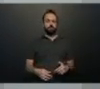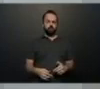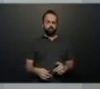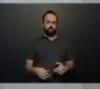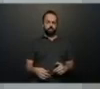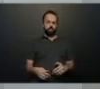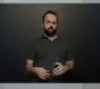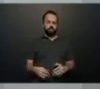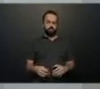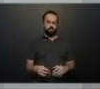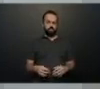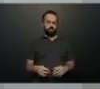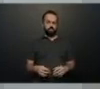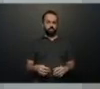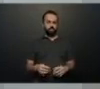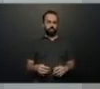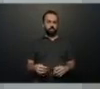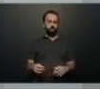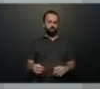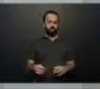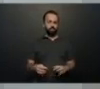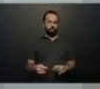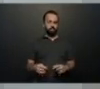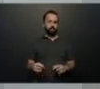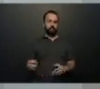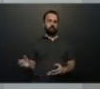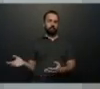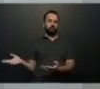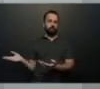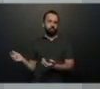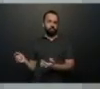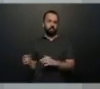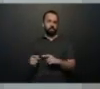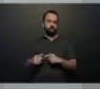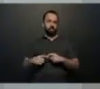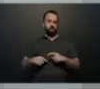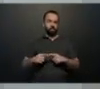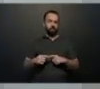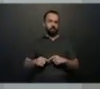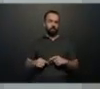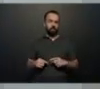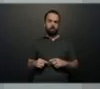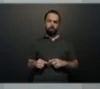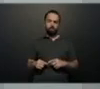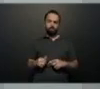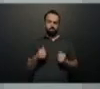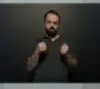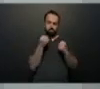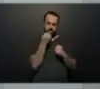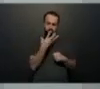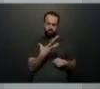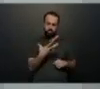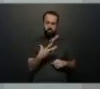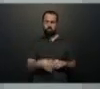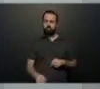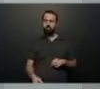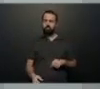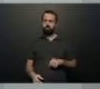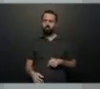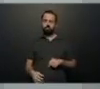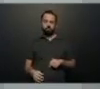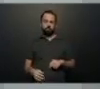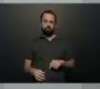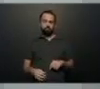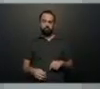novos produtos não apresentam perda de qualidade em relação ao aço original. As sucatas